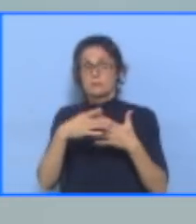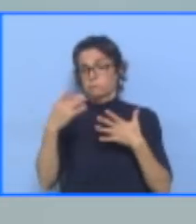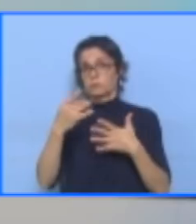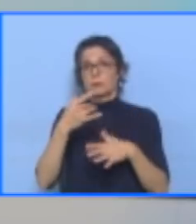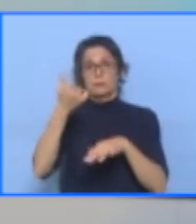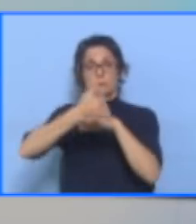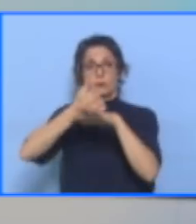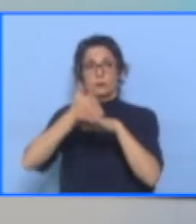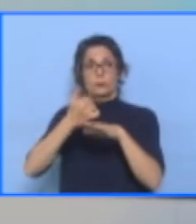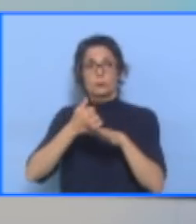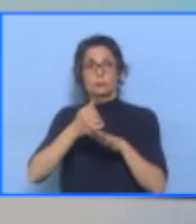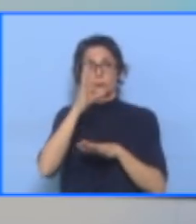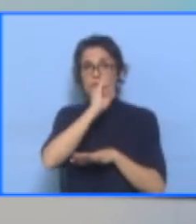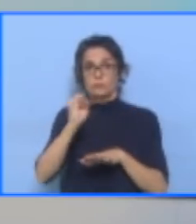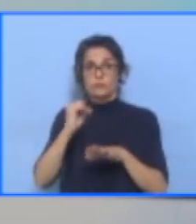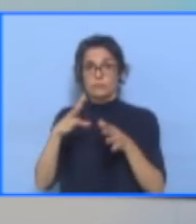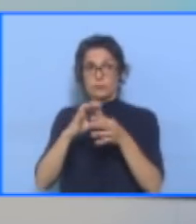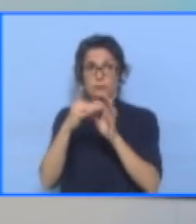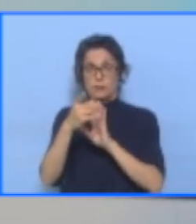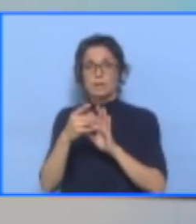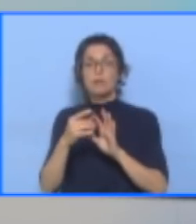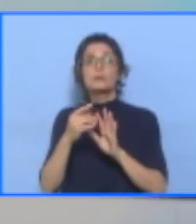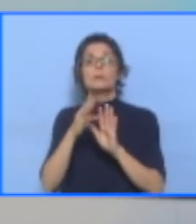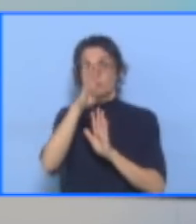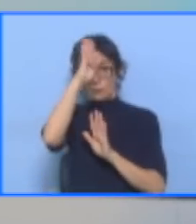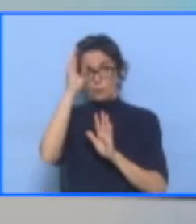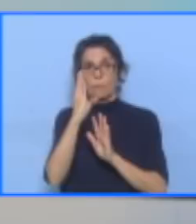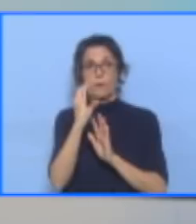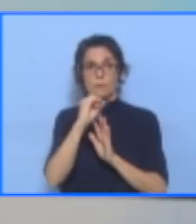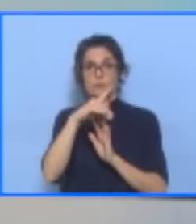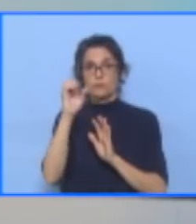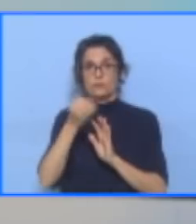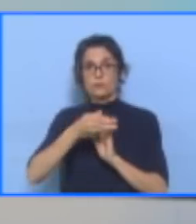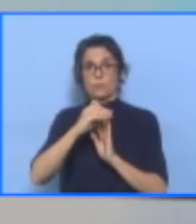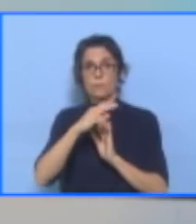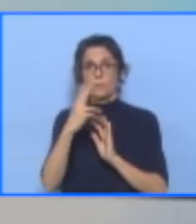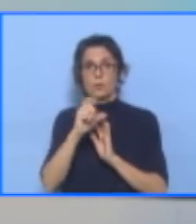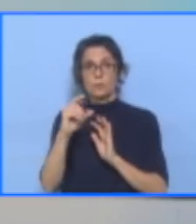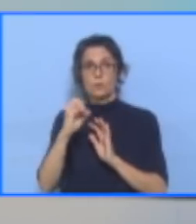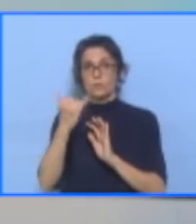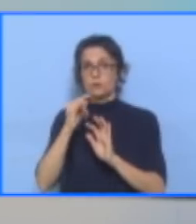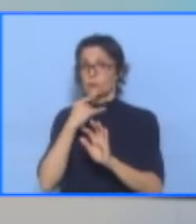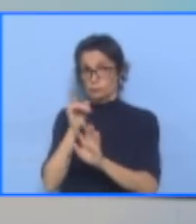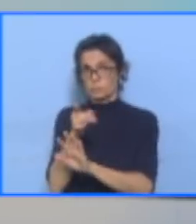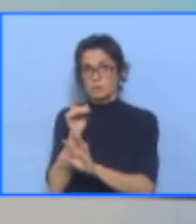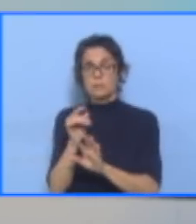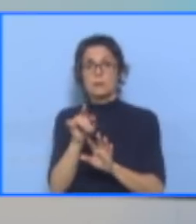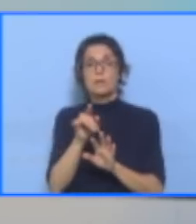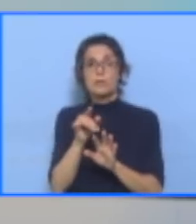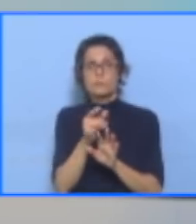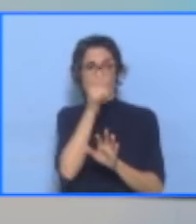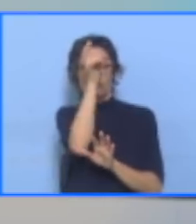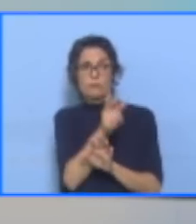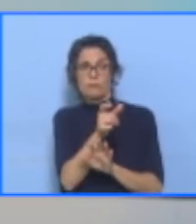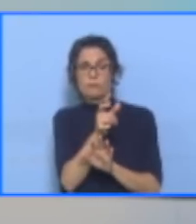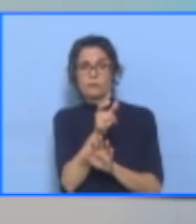por o Papa João Paulo II, e, portanto, é uma abrangência muito grande que o faz uma figura da humanidade,